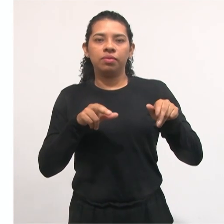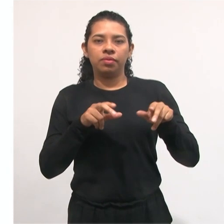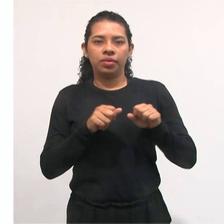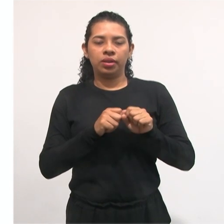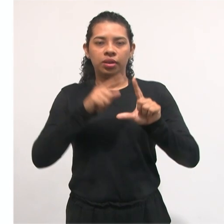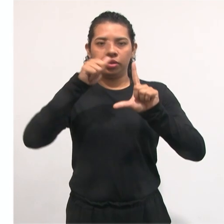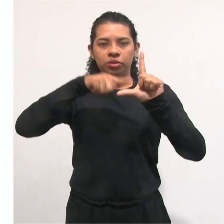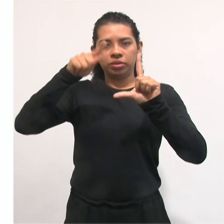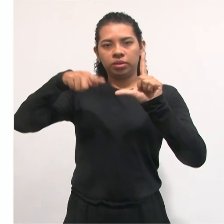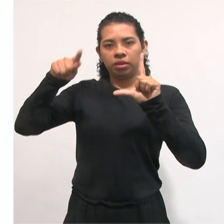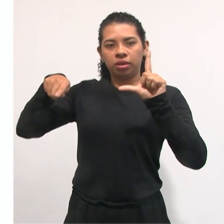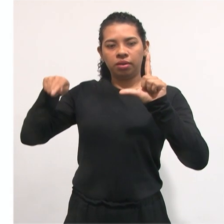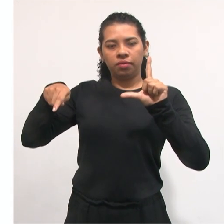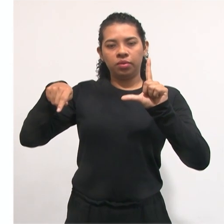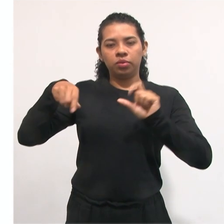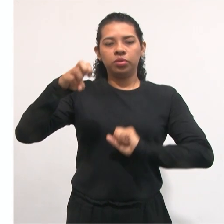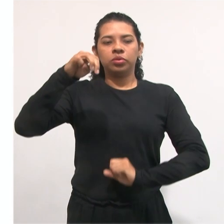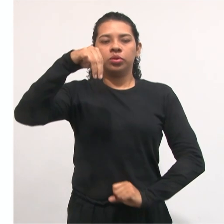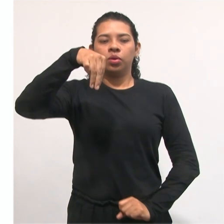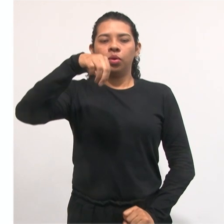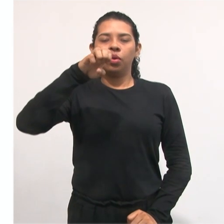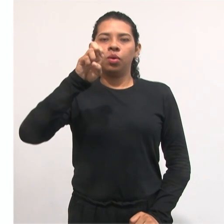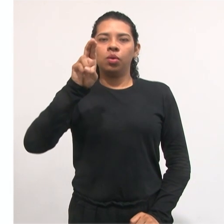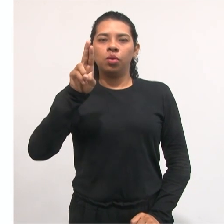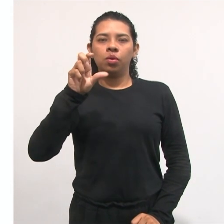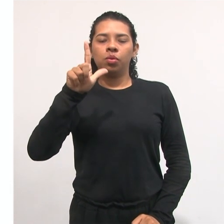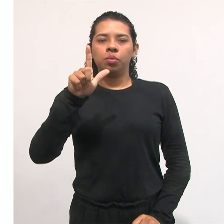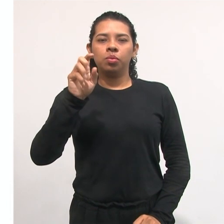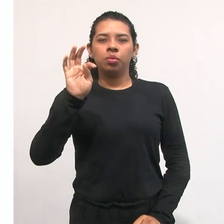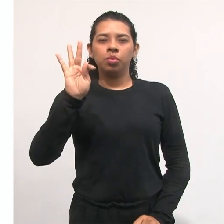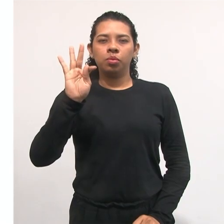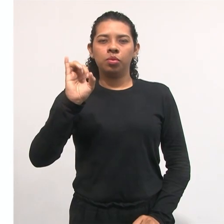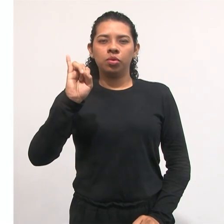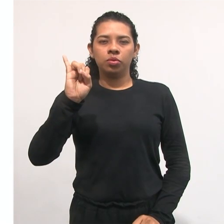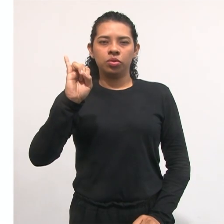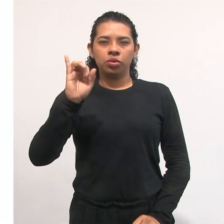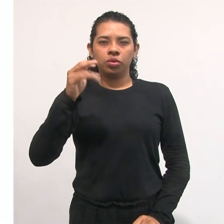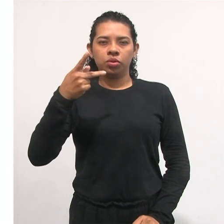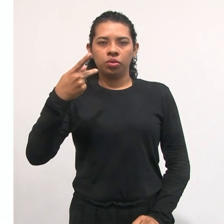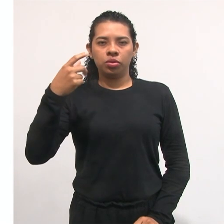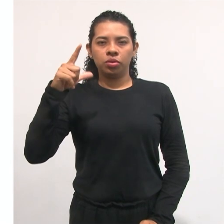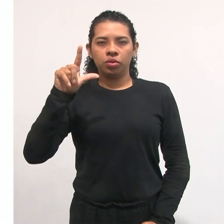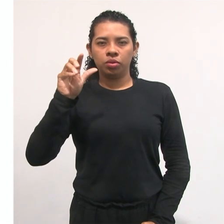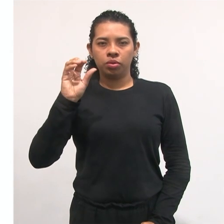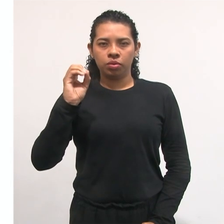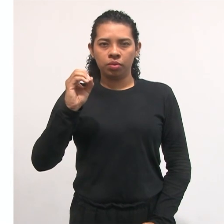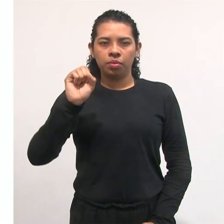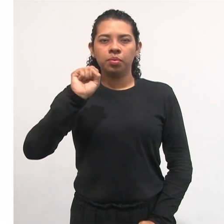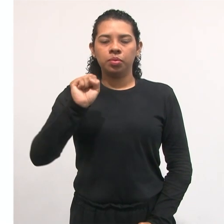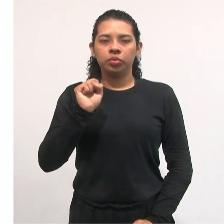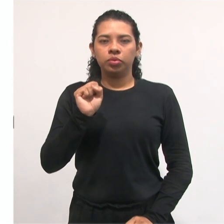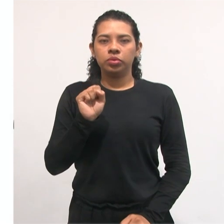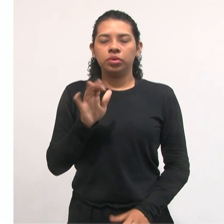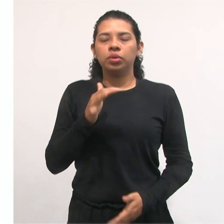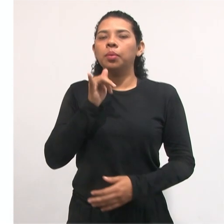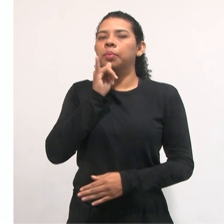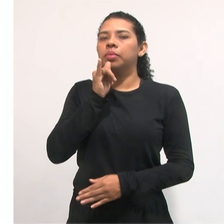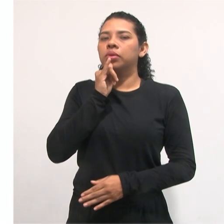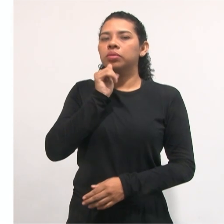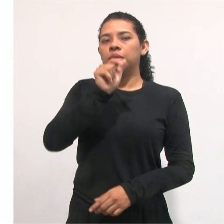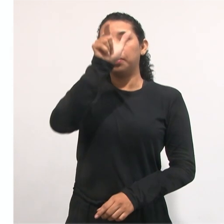de fazer essa representação, né? Múltiplos, né? Então você tem, por exemplo, aqui, ó, cada coluna